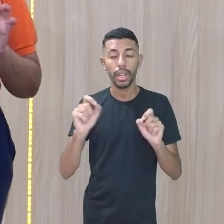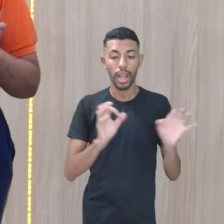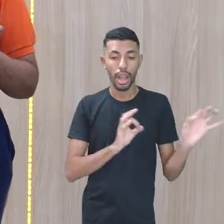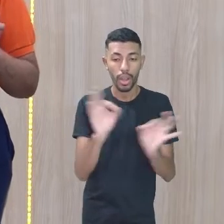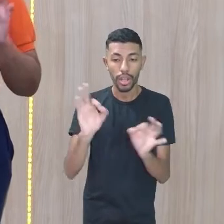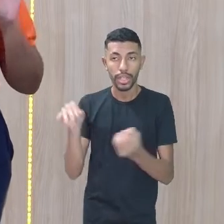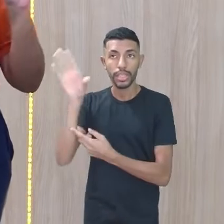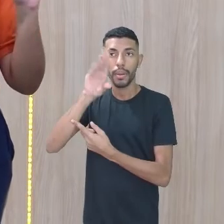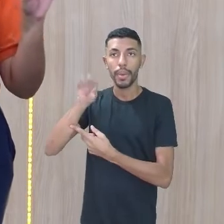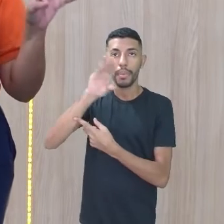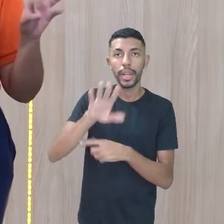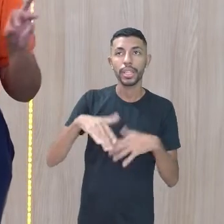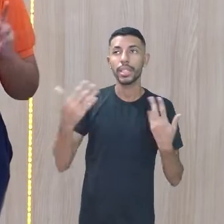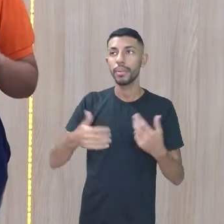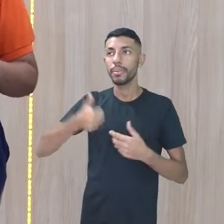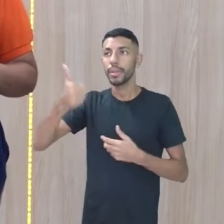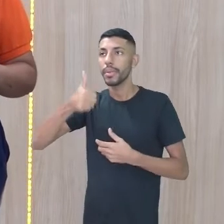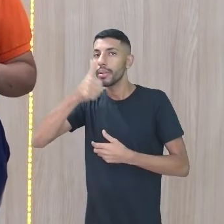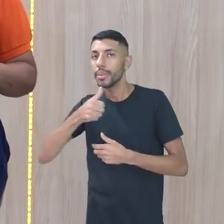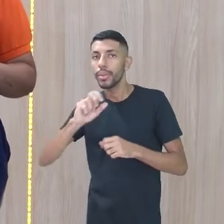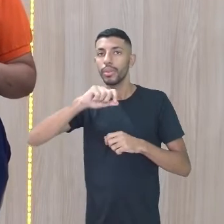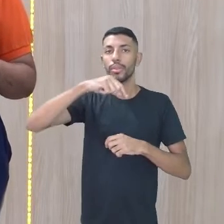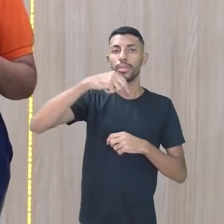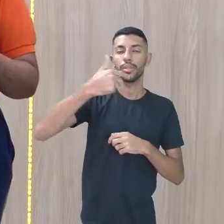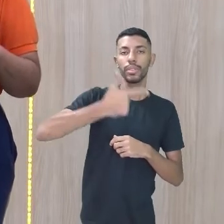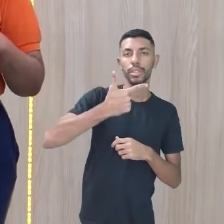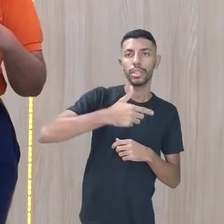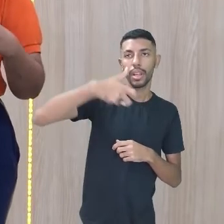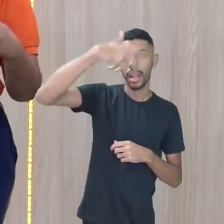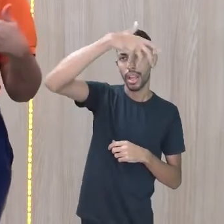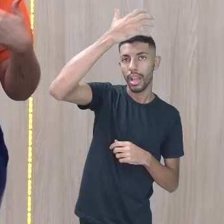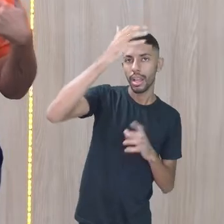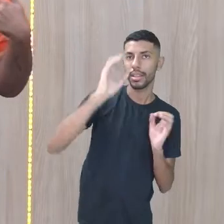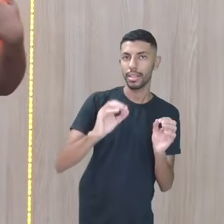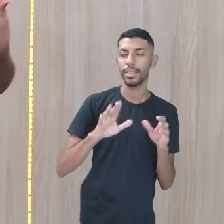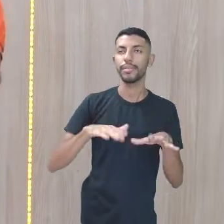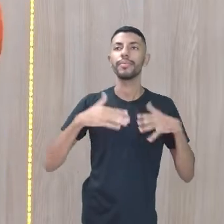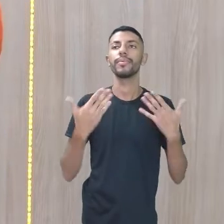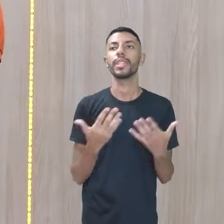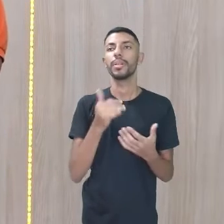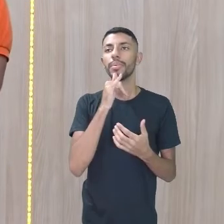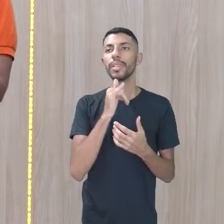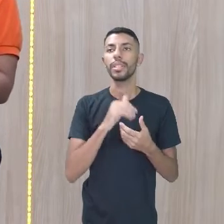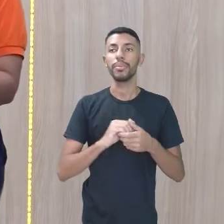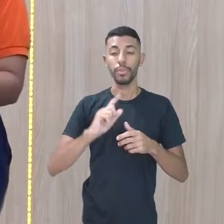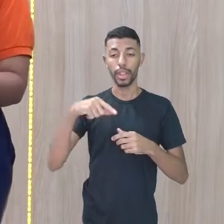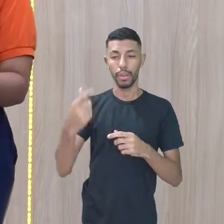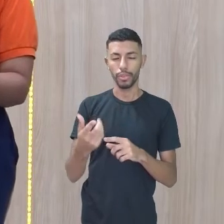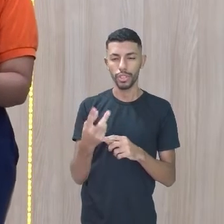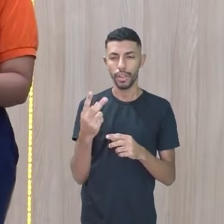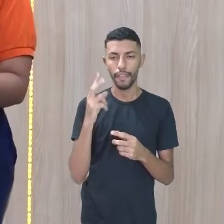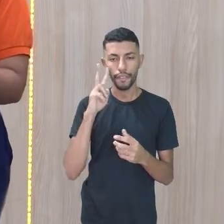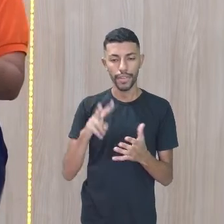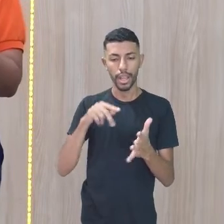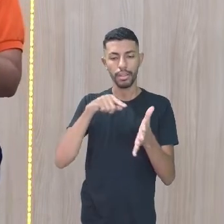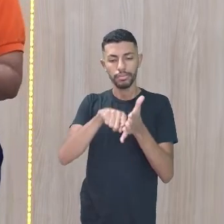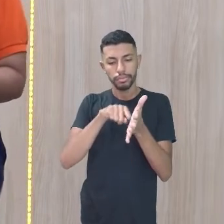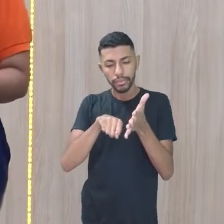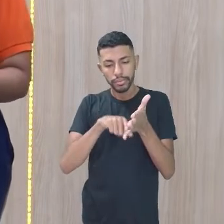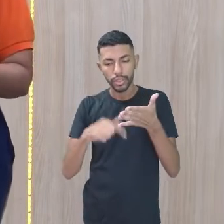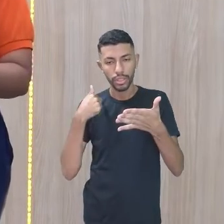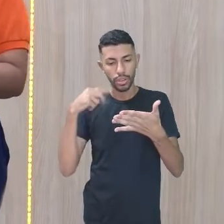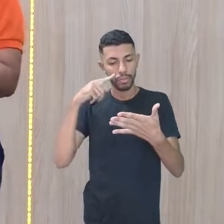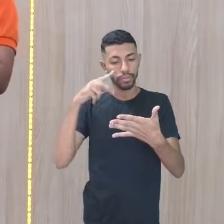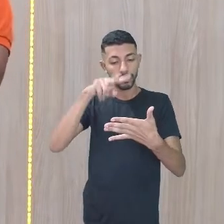que eles vão falar. Então, primeiro fala a Adriana, depois fala Bruno. Depois que eu receber as perguntas da minha plateia, eu